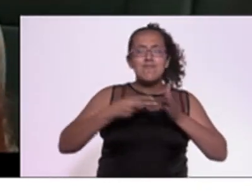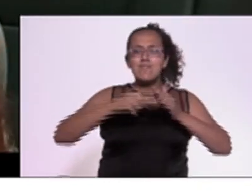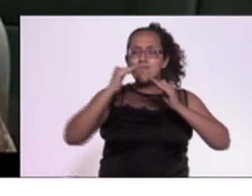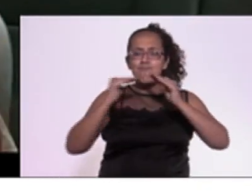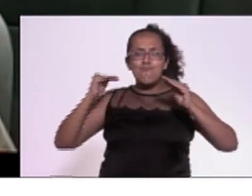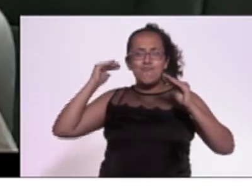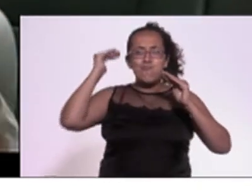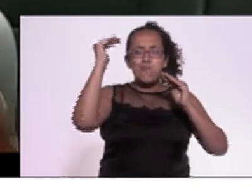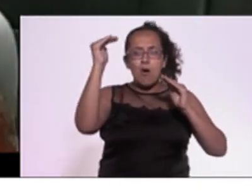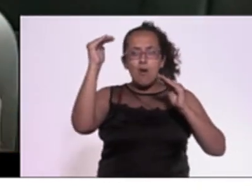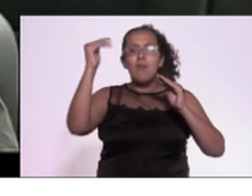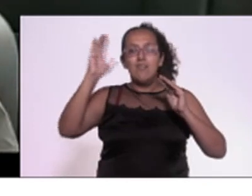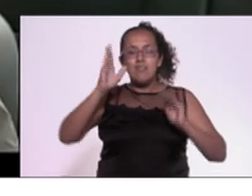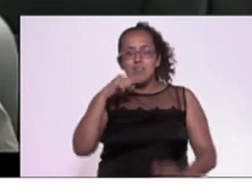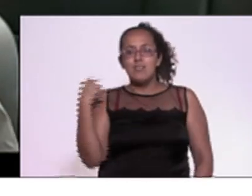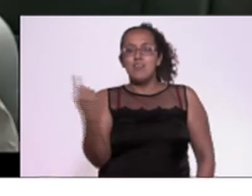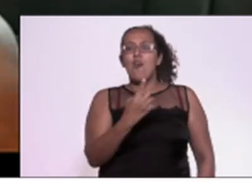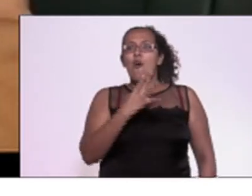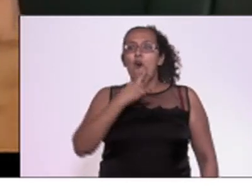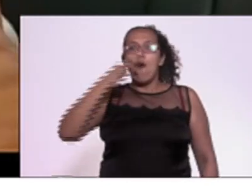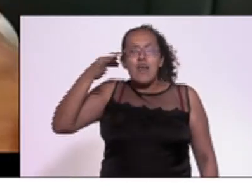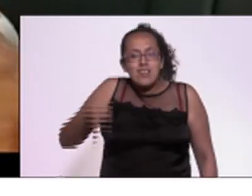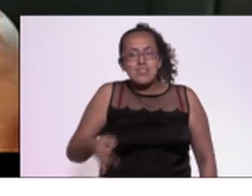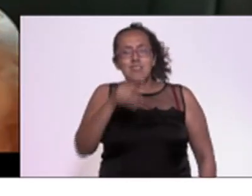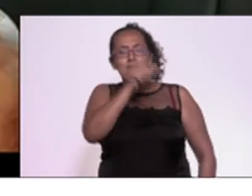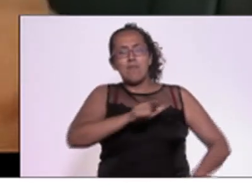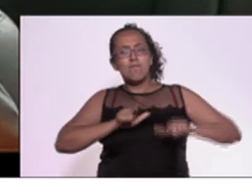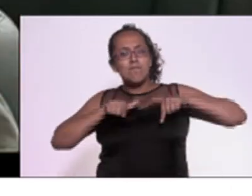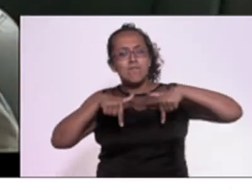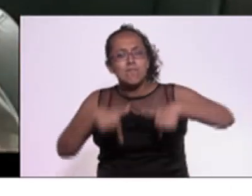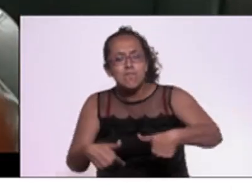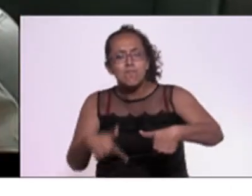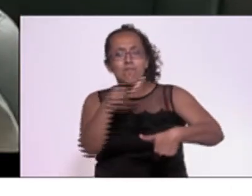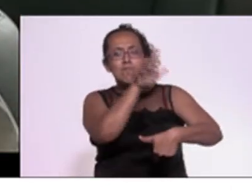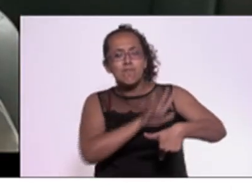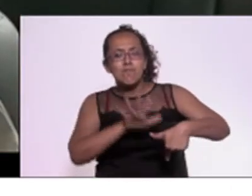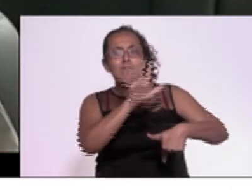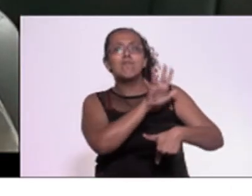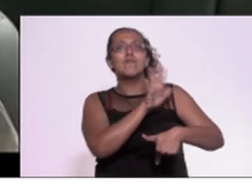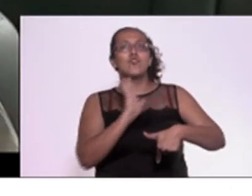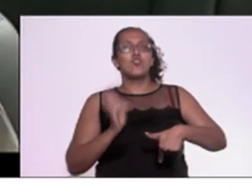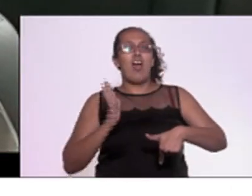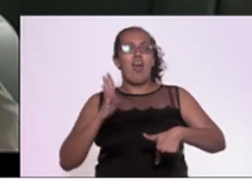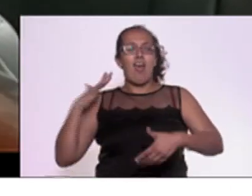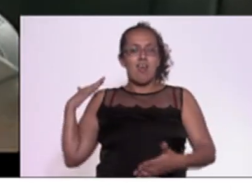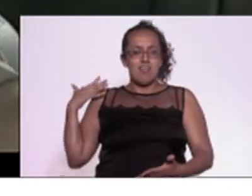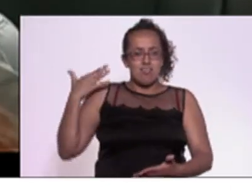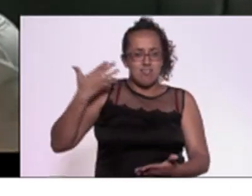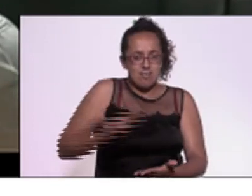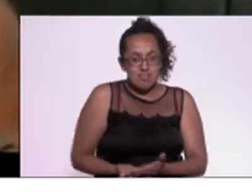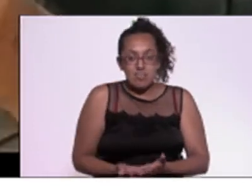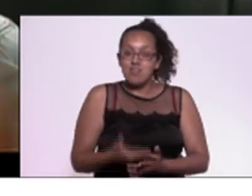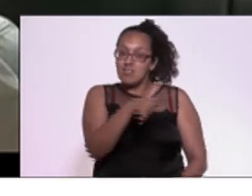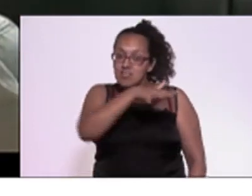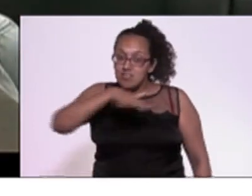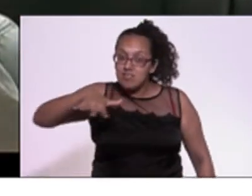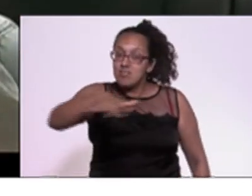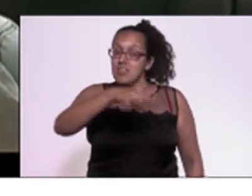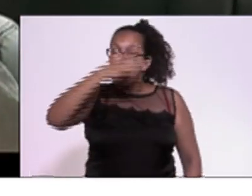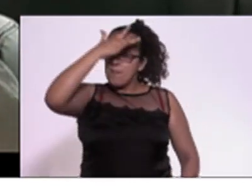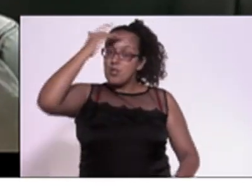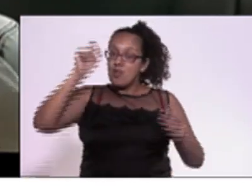brasileiros. Foi bem sucedido. Algumas das exibições foram no Guadalupe Shopping e chamaram a atenção do dono do